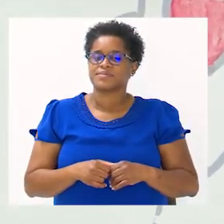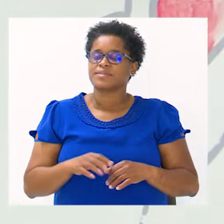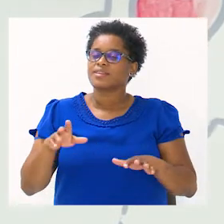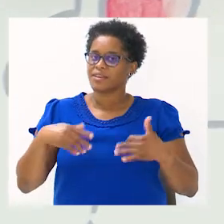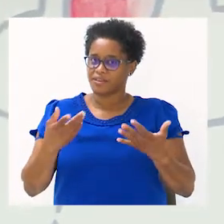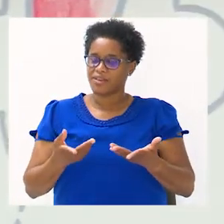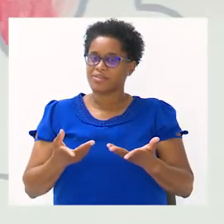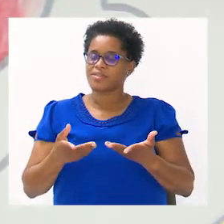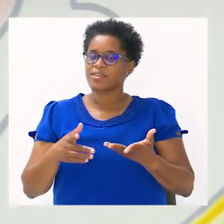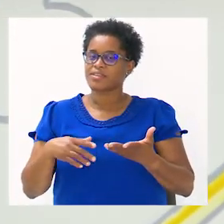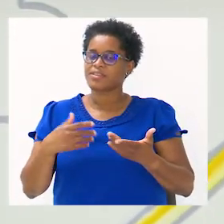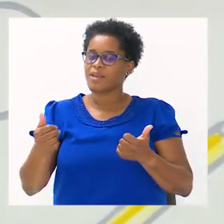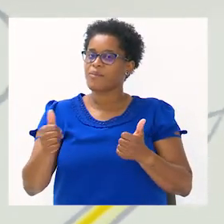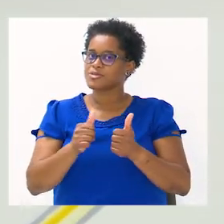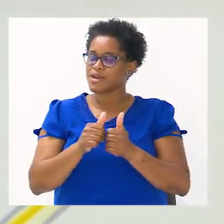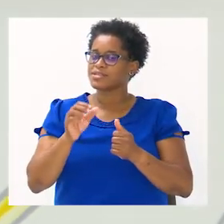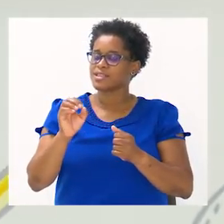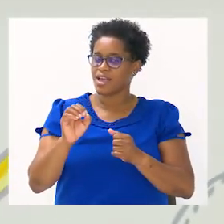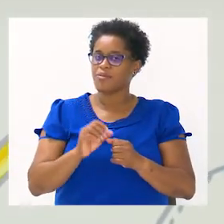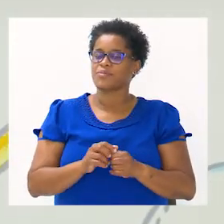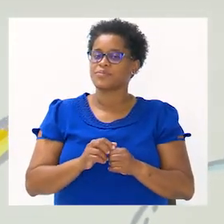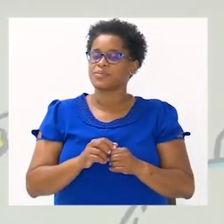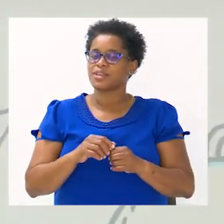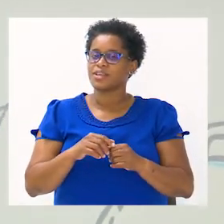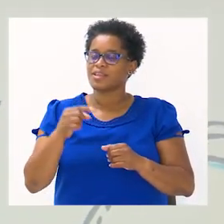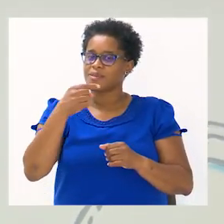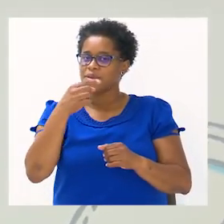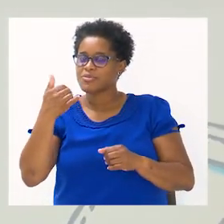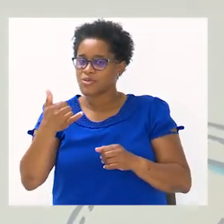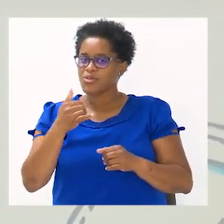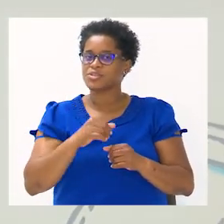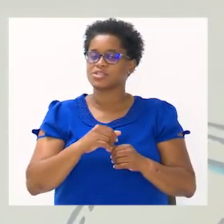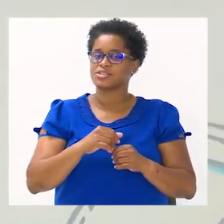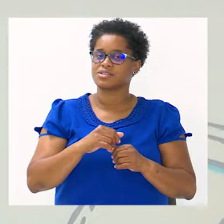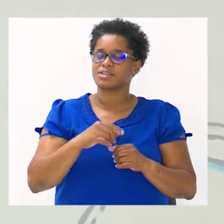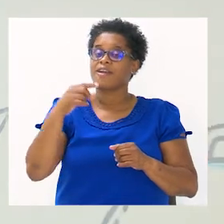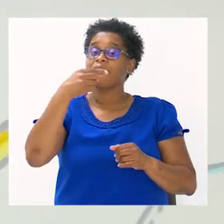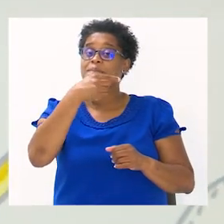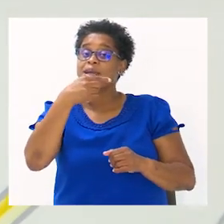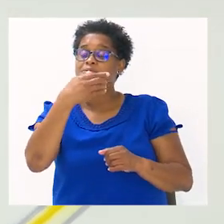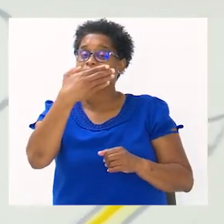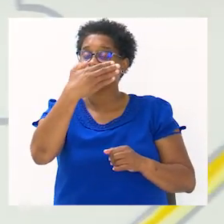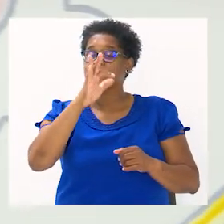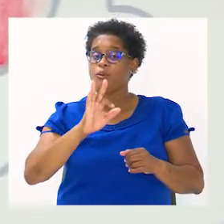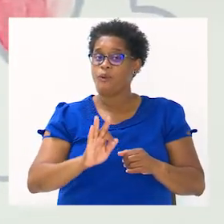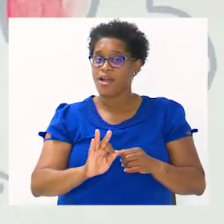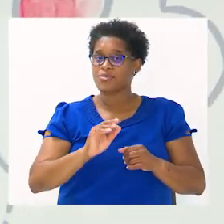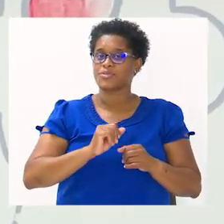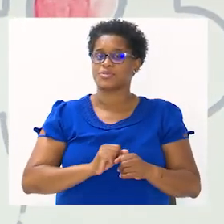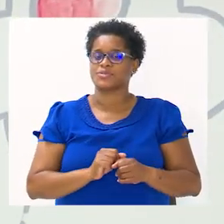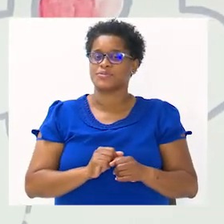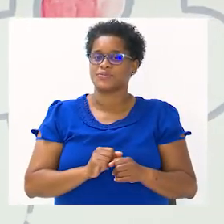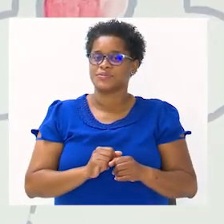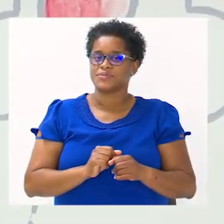Vamos lá até aproximar do zero, ok? De menos 2, menos 7 quartos,